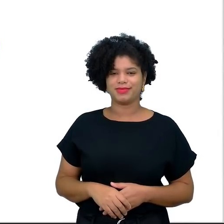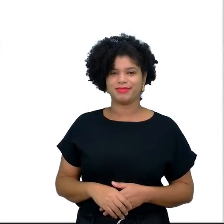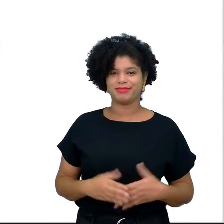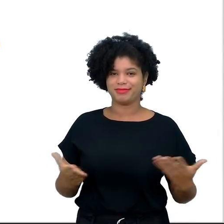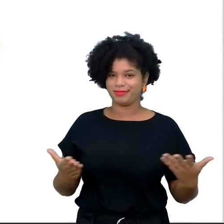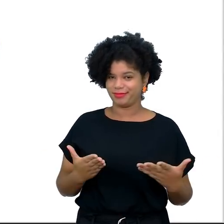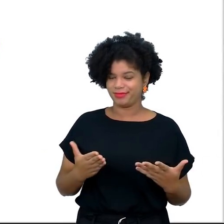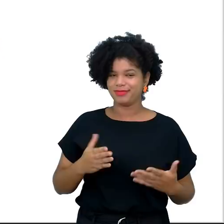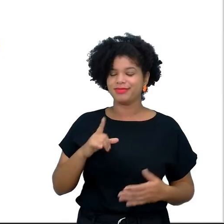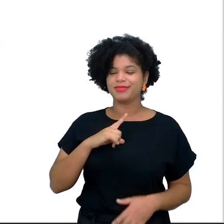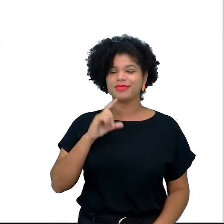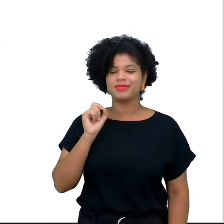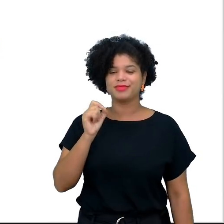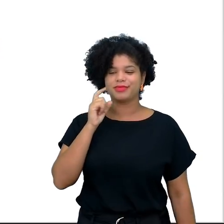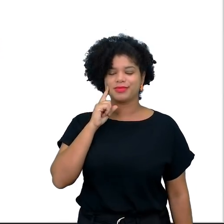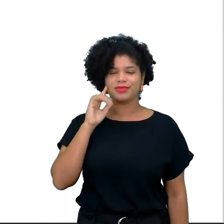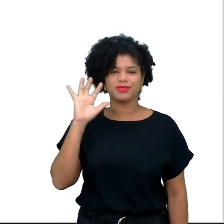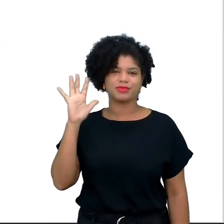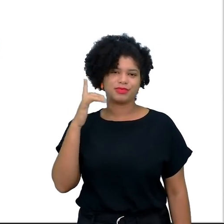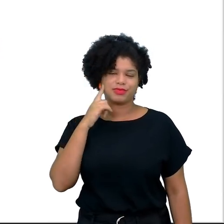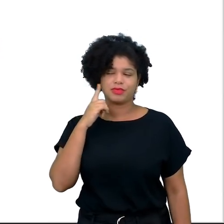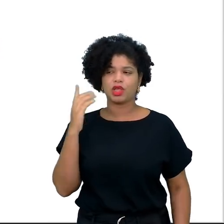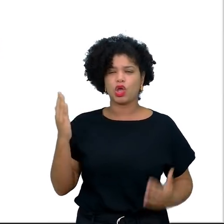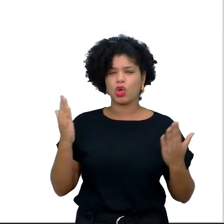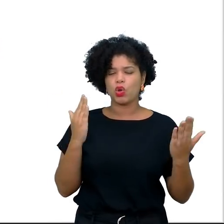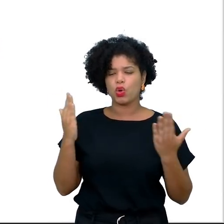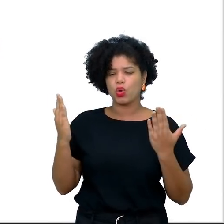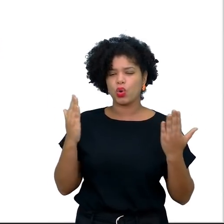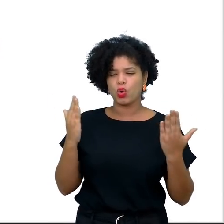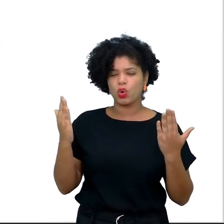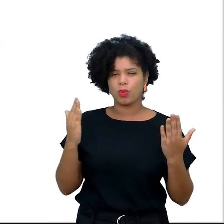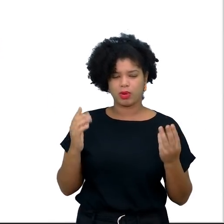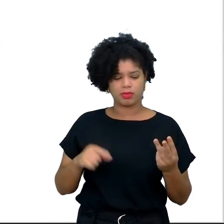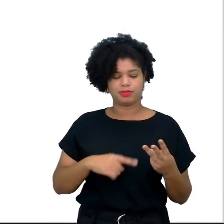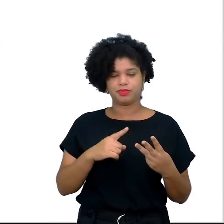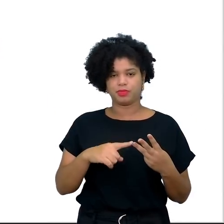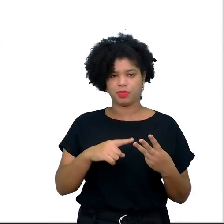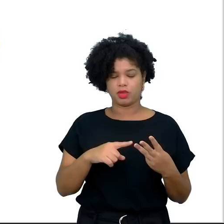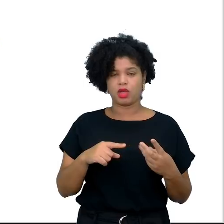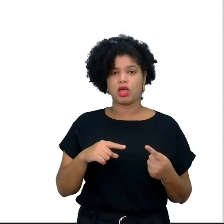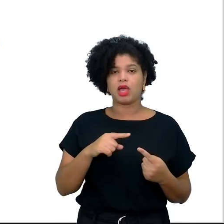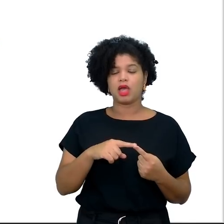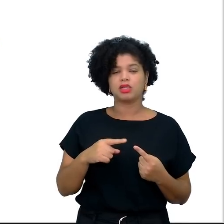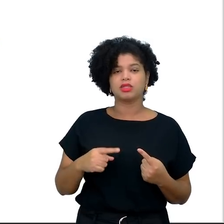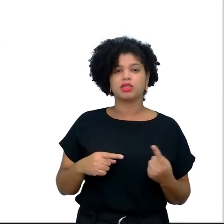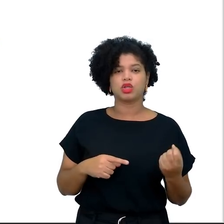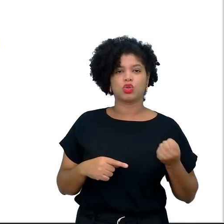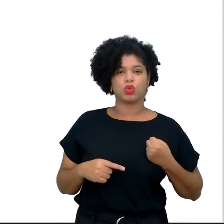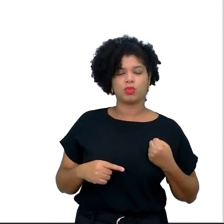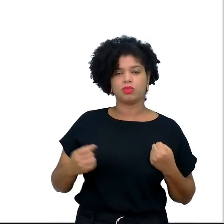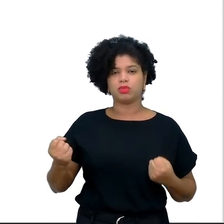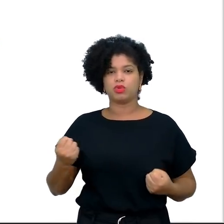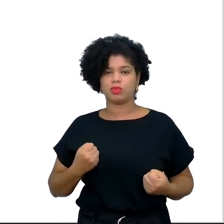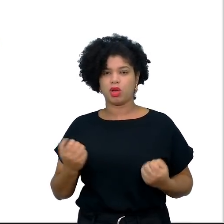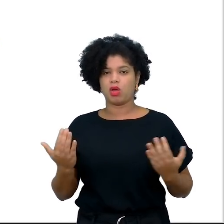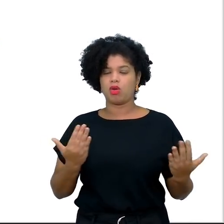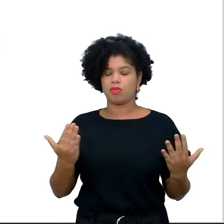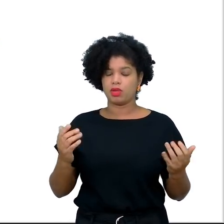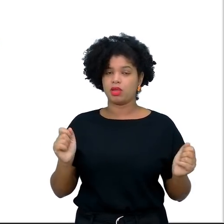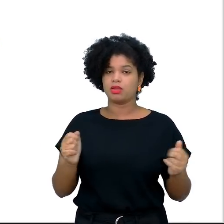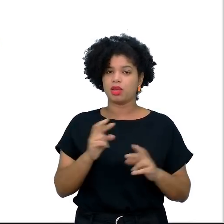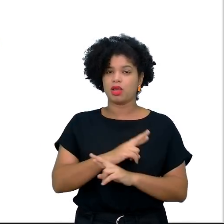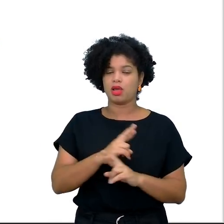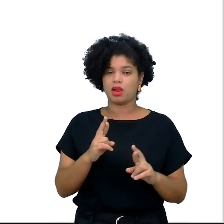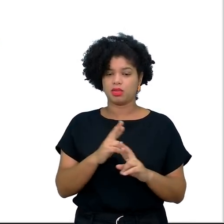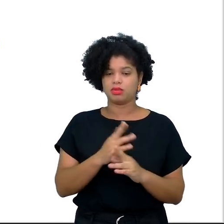Agora a gente tem a situação de comparação, né, que envolvem duas medidas, e se estabelece uma relação entre as duas